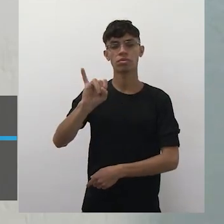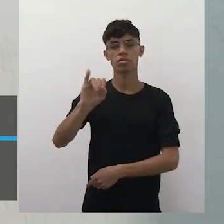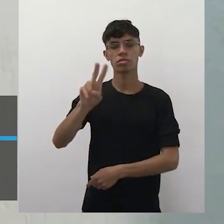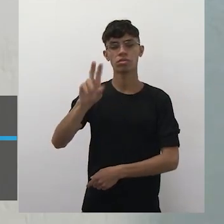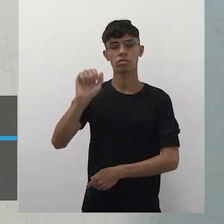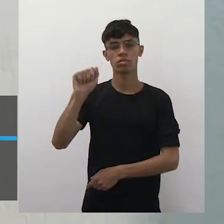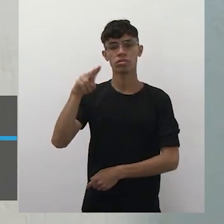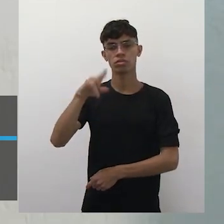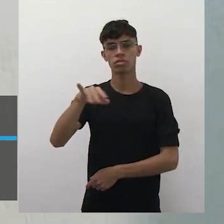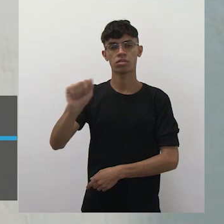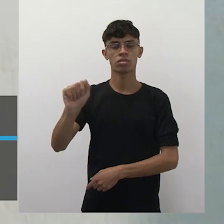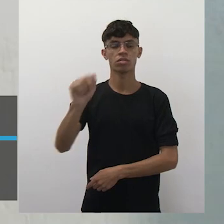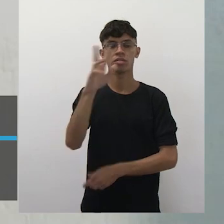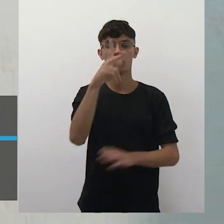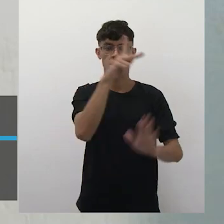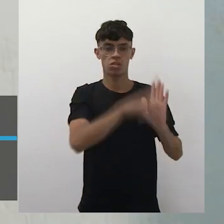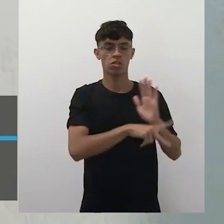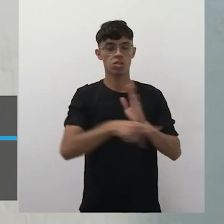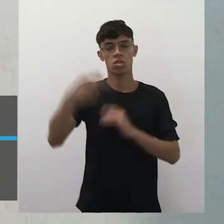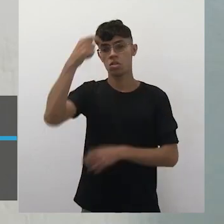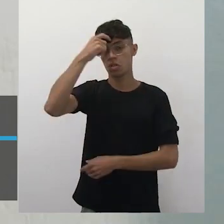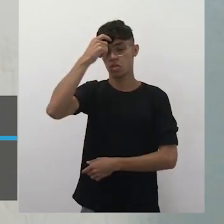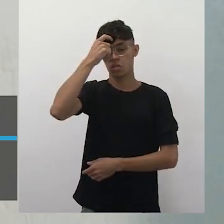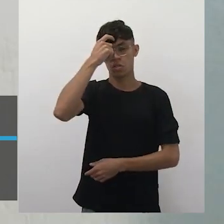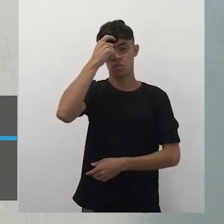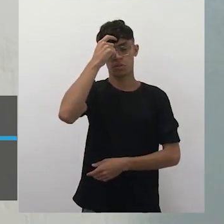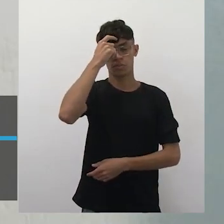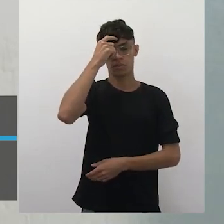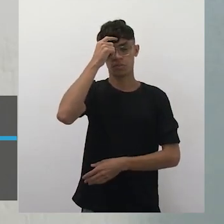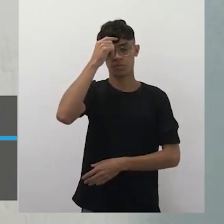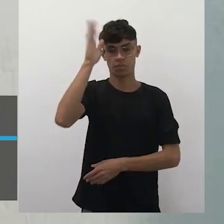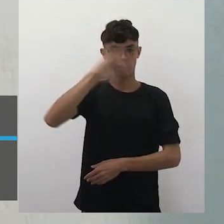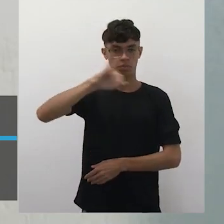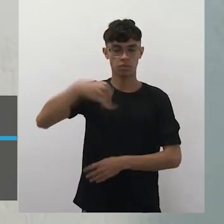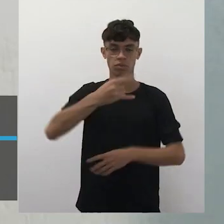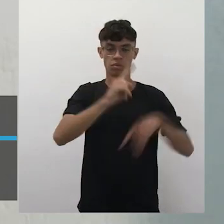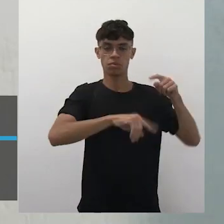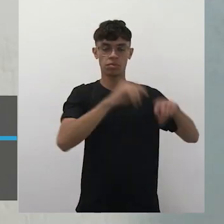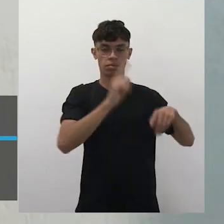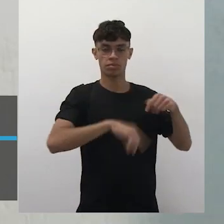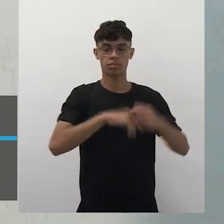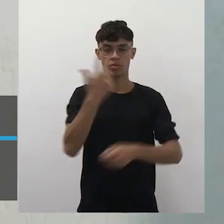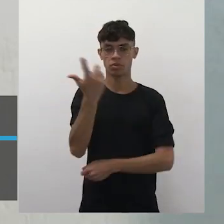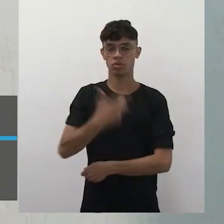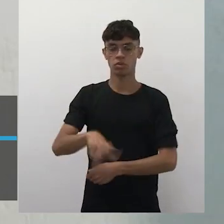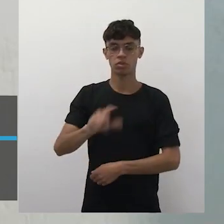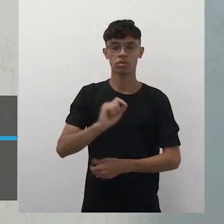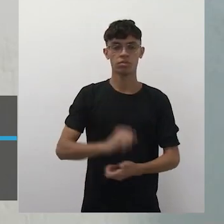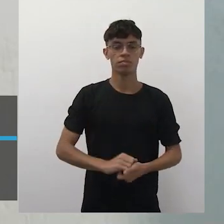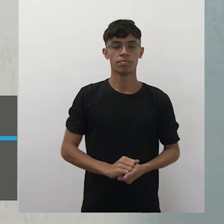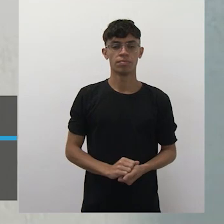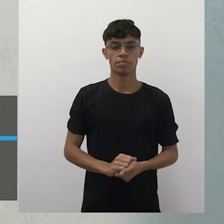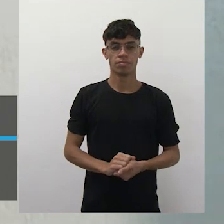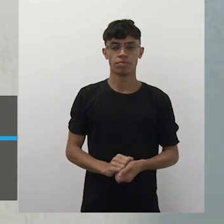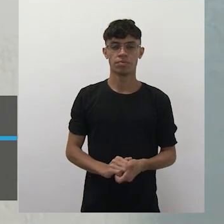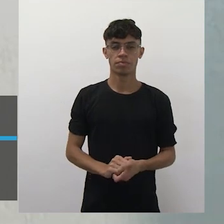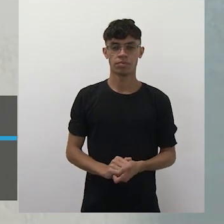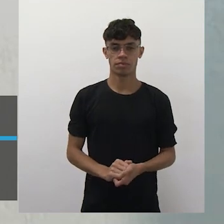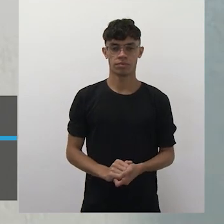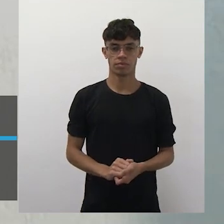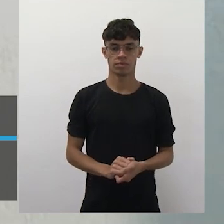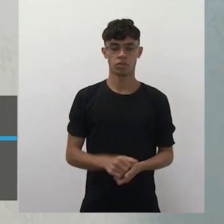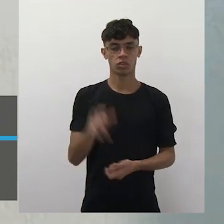Rosivane, projetos, conscientização, reaproveitamento de materiais, né, reciclagem.